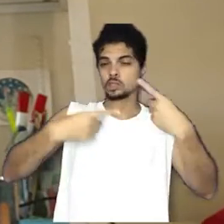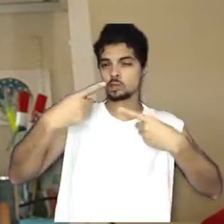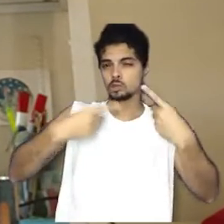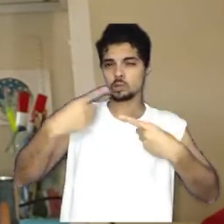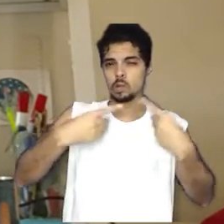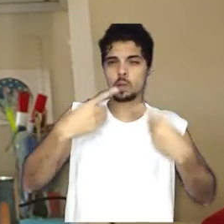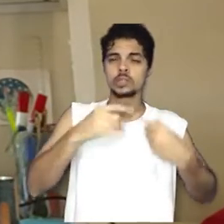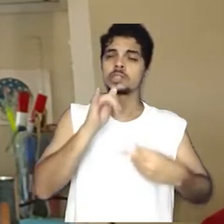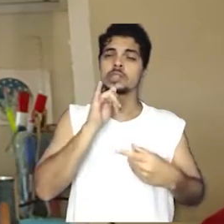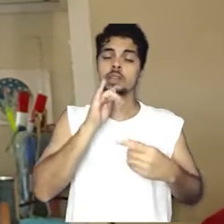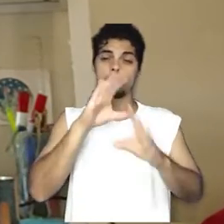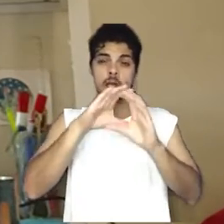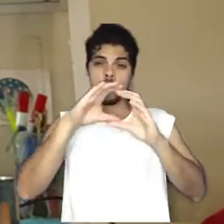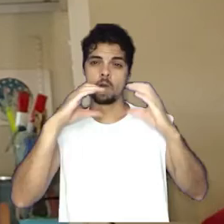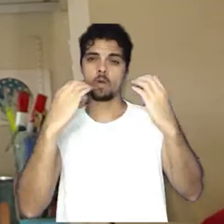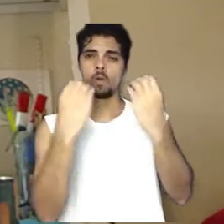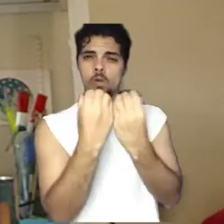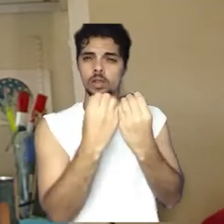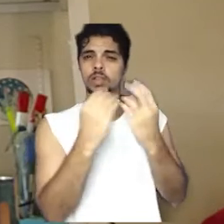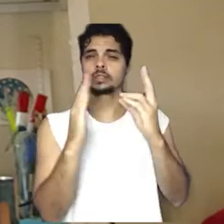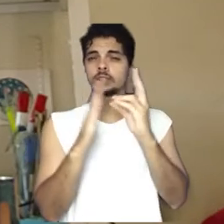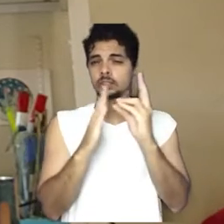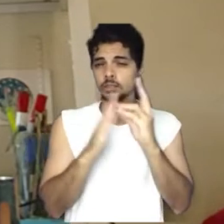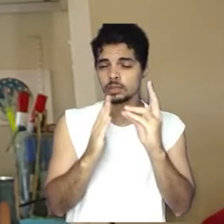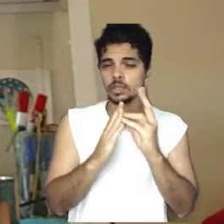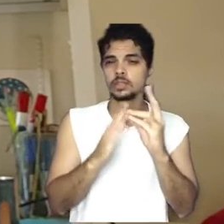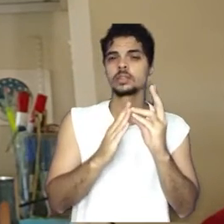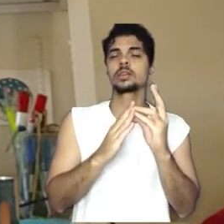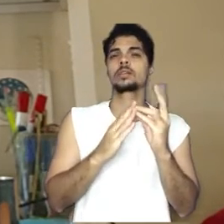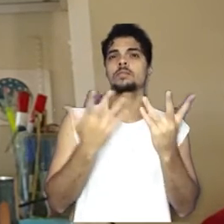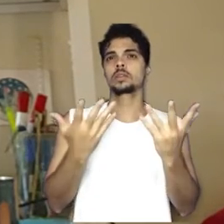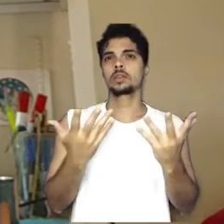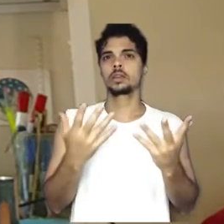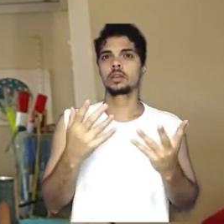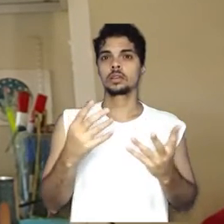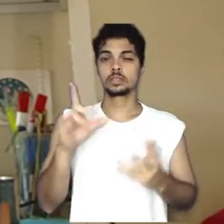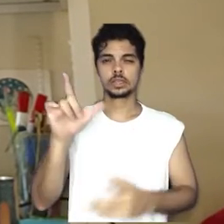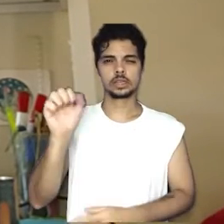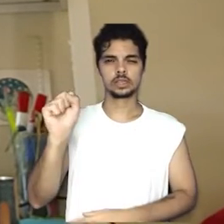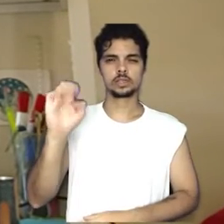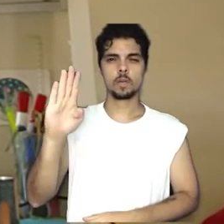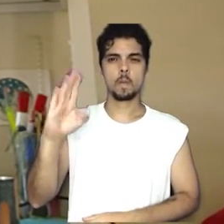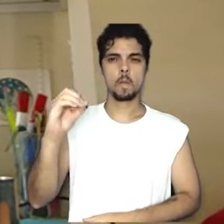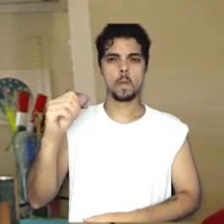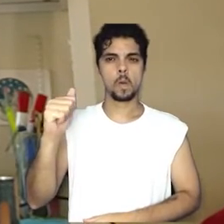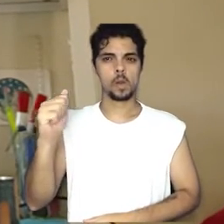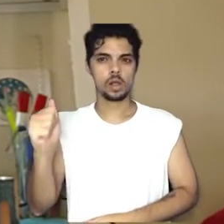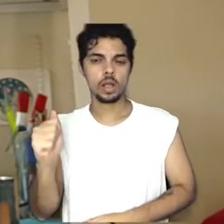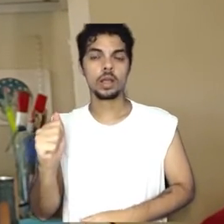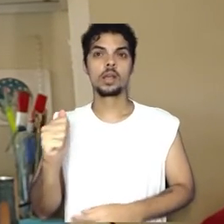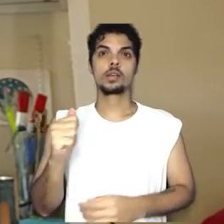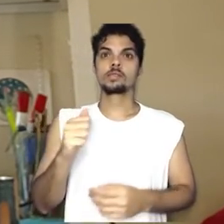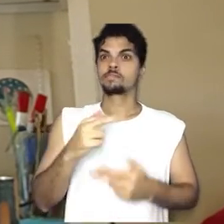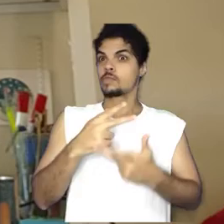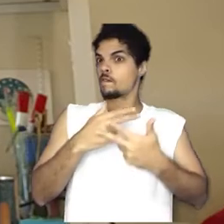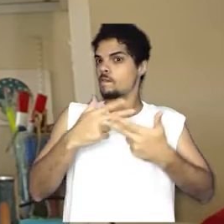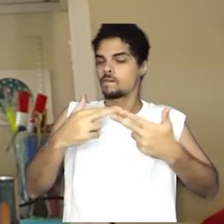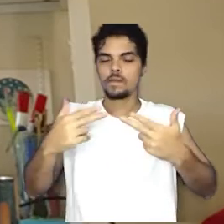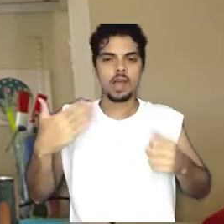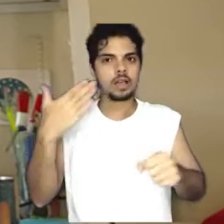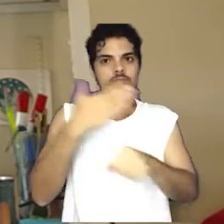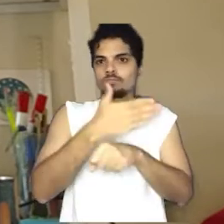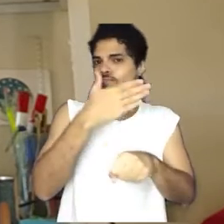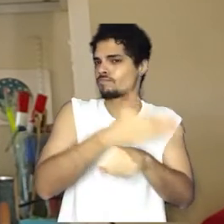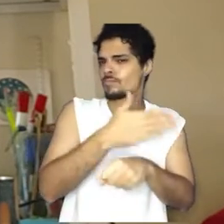de Lisboa, na Assembleia Constituinte do Brasil e até na Câmara dos Deputados, a presença das lideranças indígenas